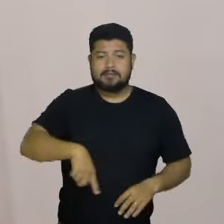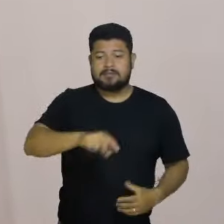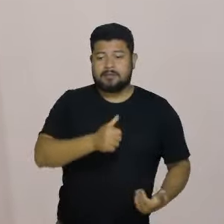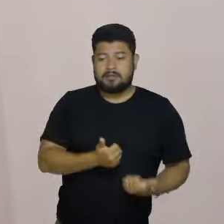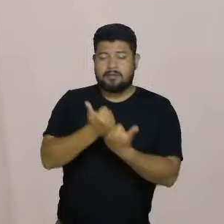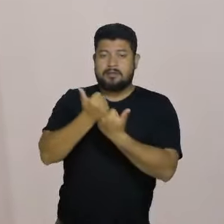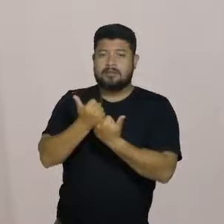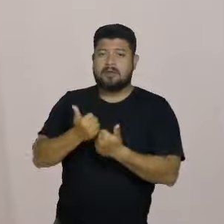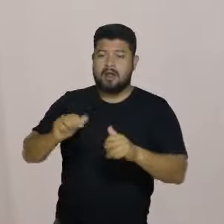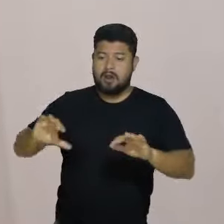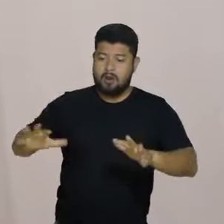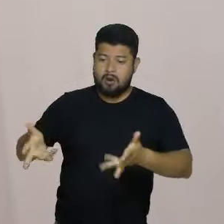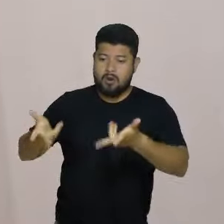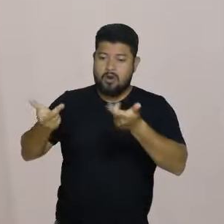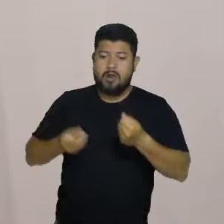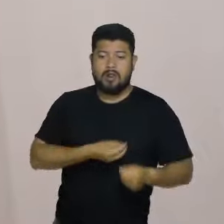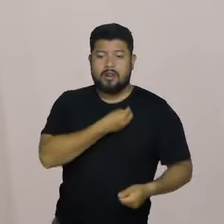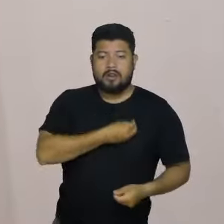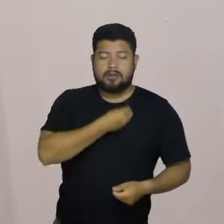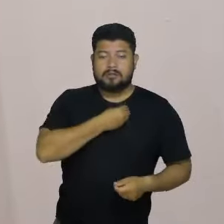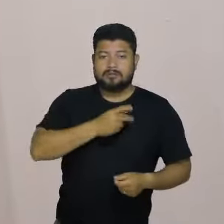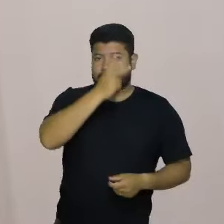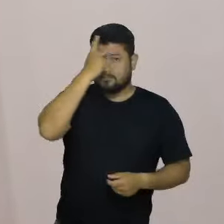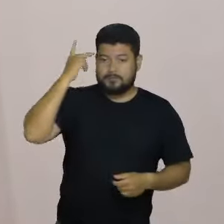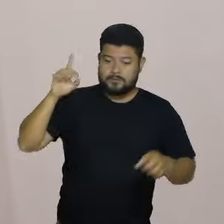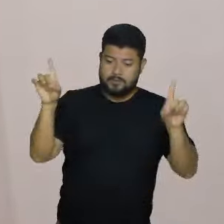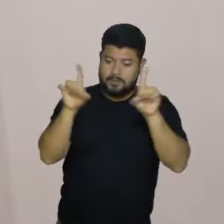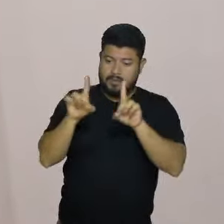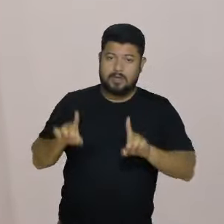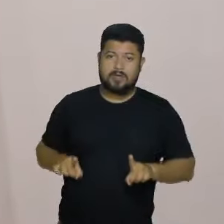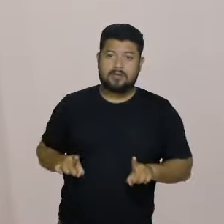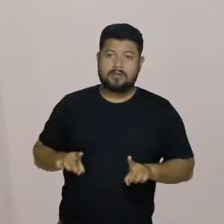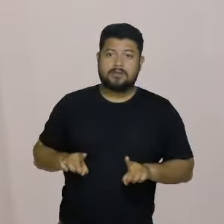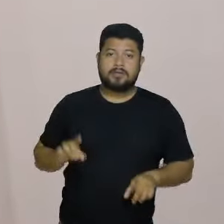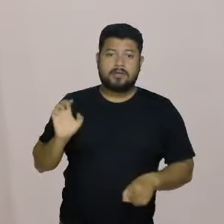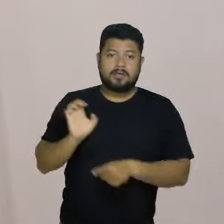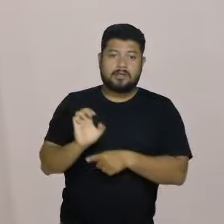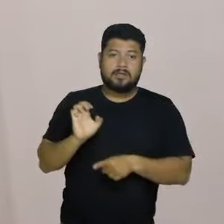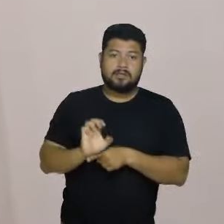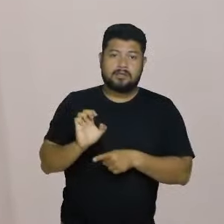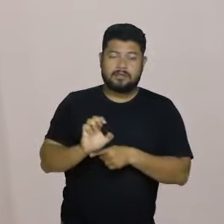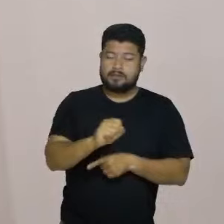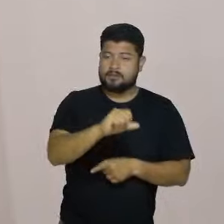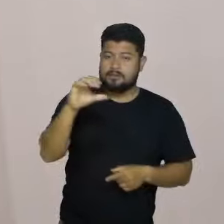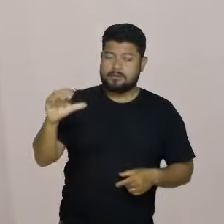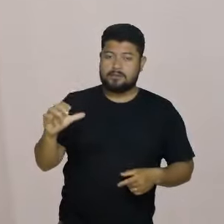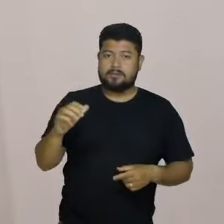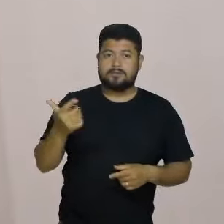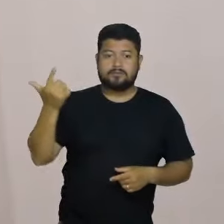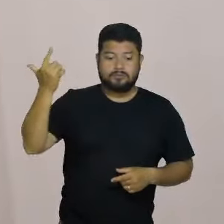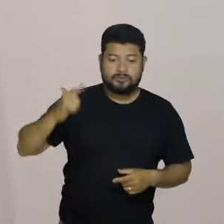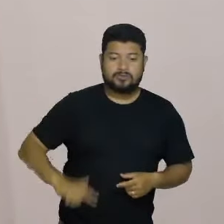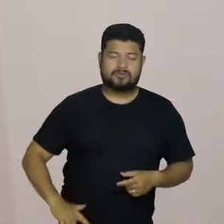melhor qualidade de vida das pessoas com deficiências desse Estado. Queria, mais uma